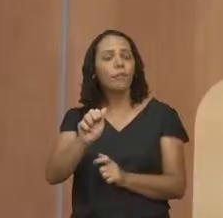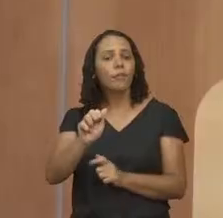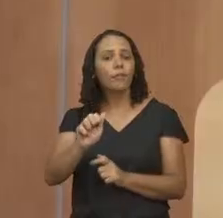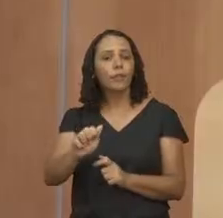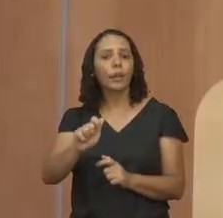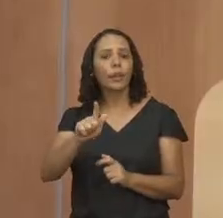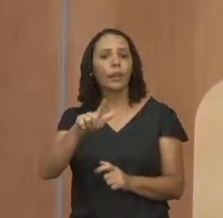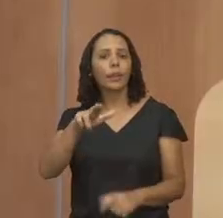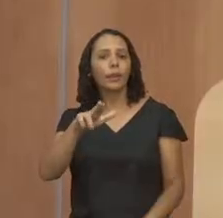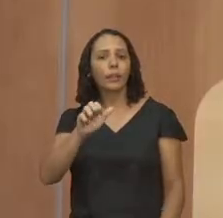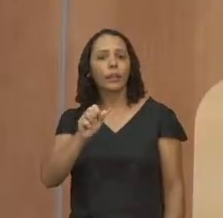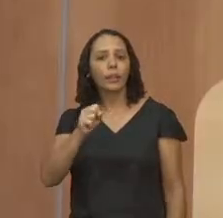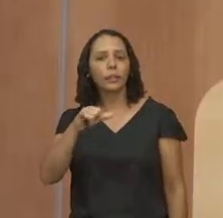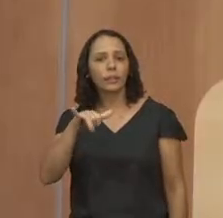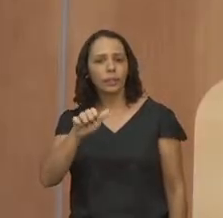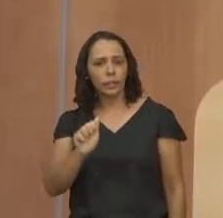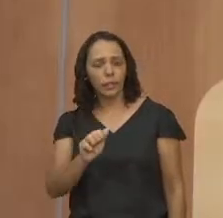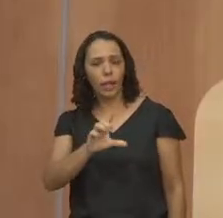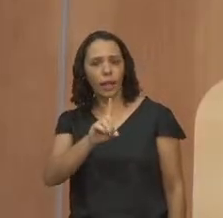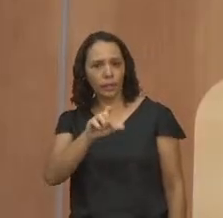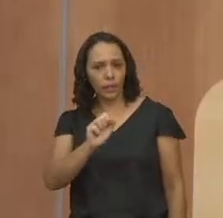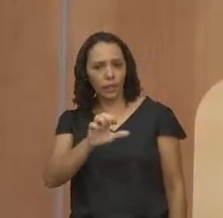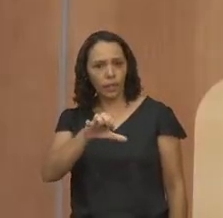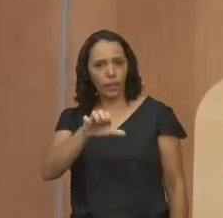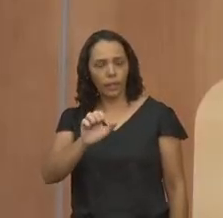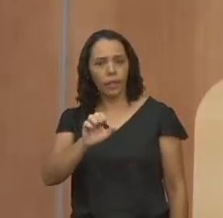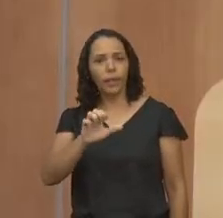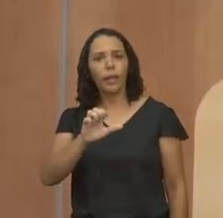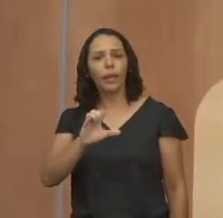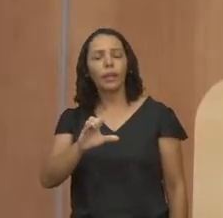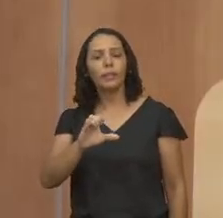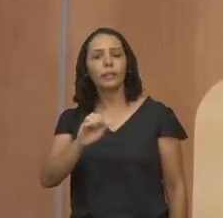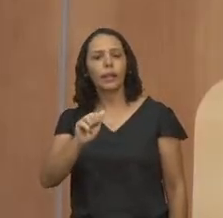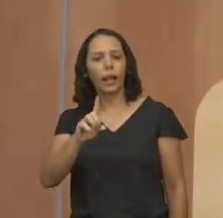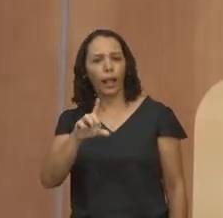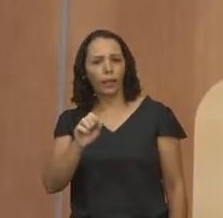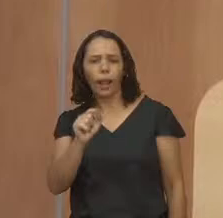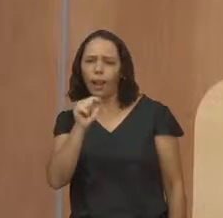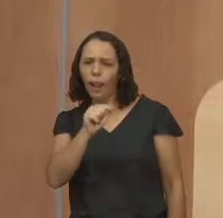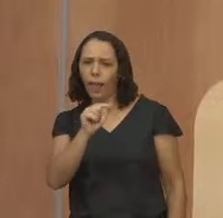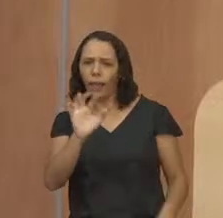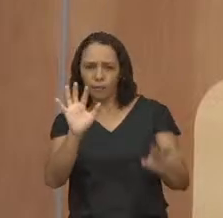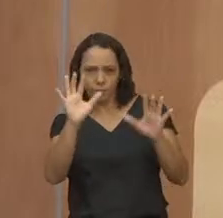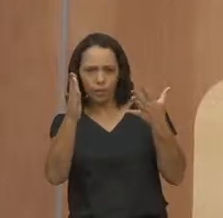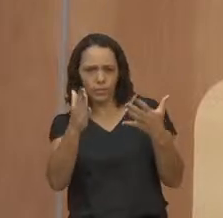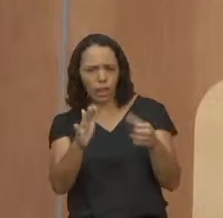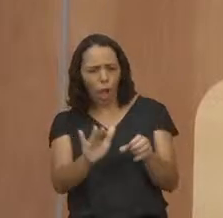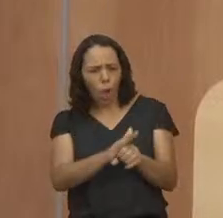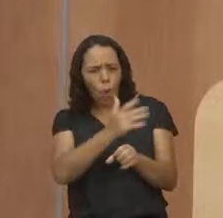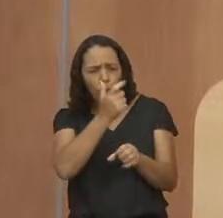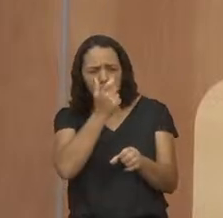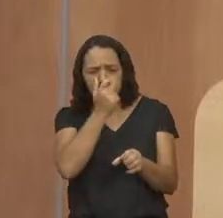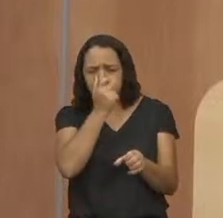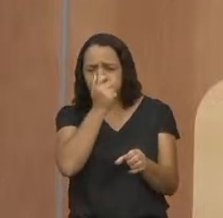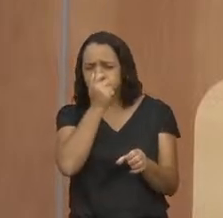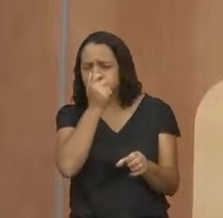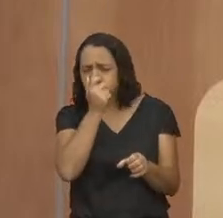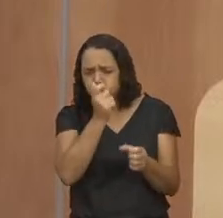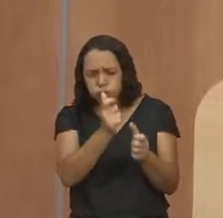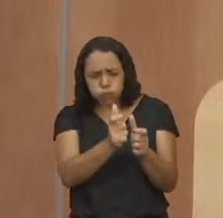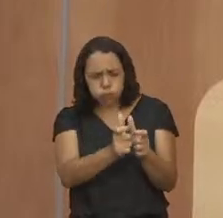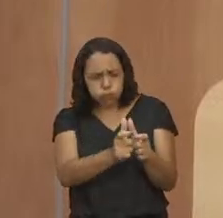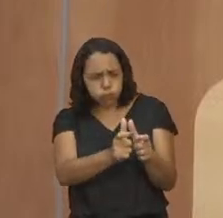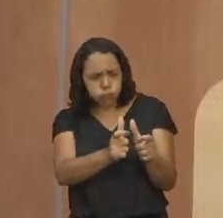Chegando na freguesia da Escada, tinha uma festa lá. Não tinha jeito nem de ficar sentado. Tanta gente que tinha